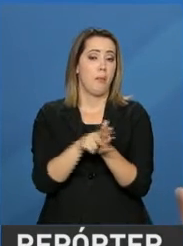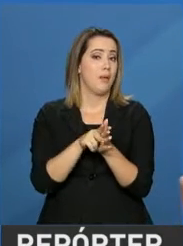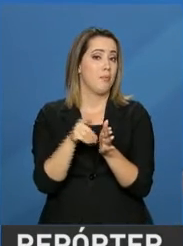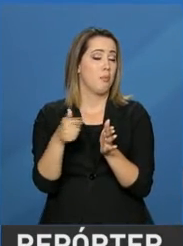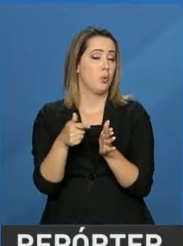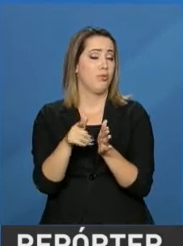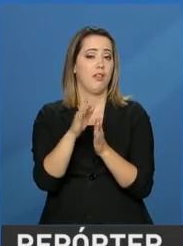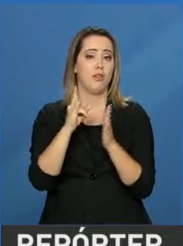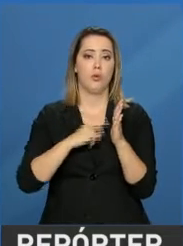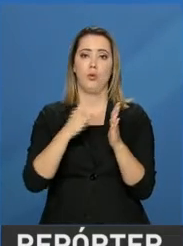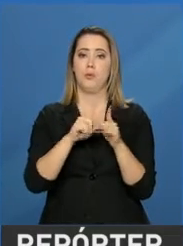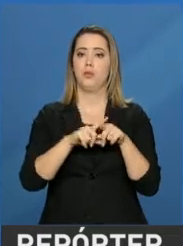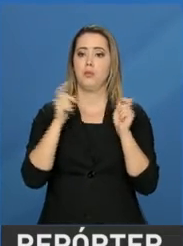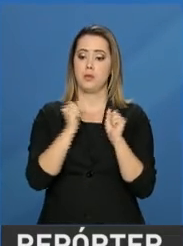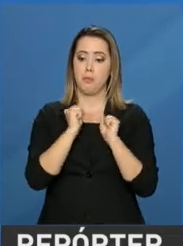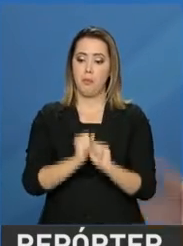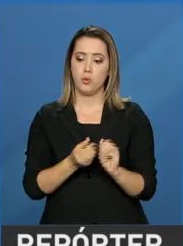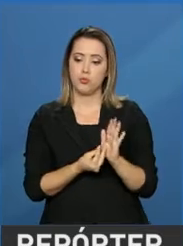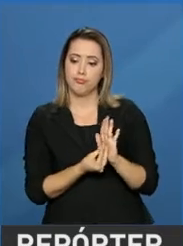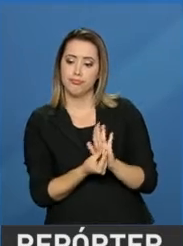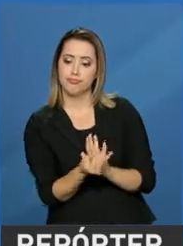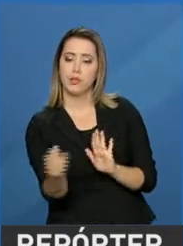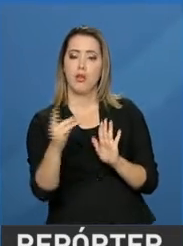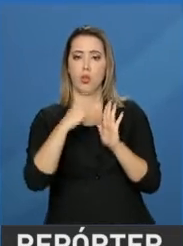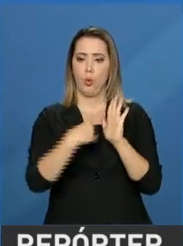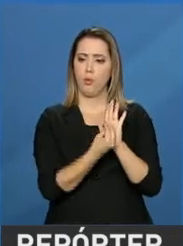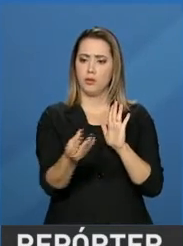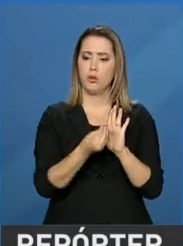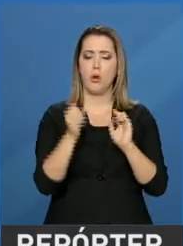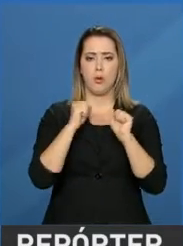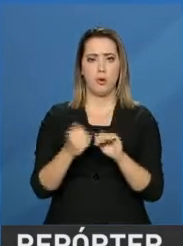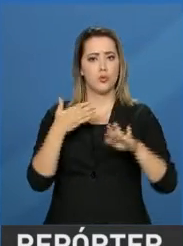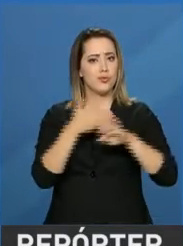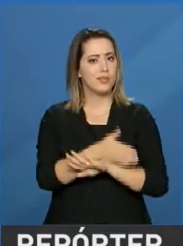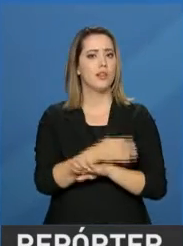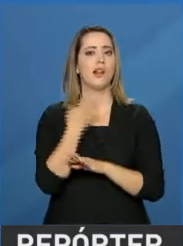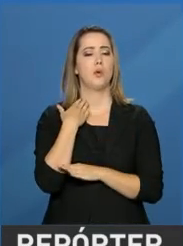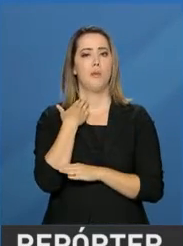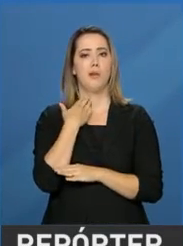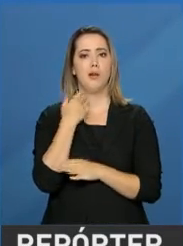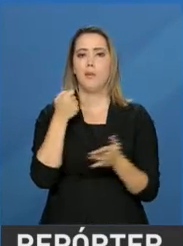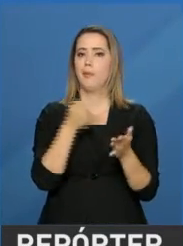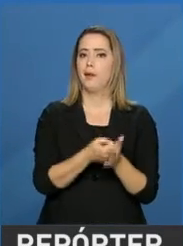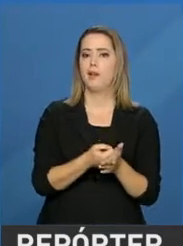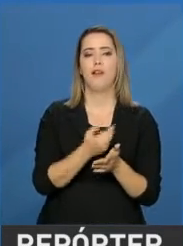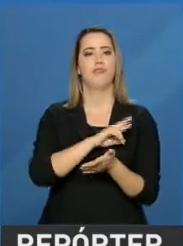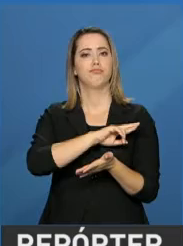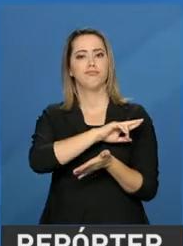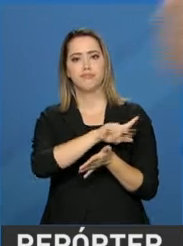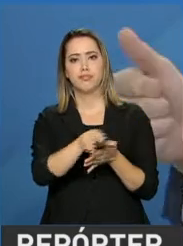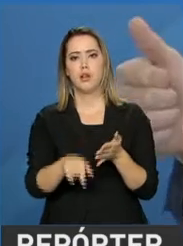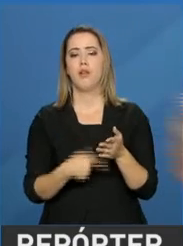de brasileiros acessar uma instituição financeira para financiar a educação de um filho pra